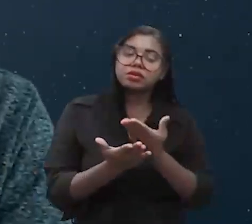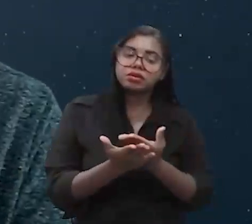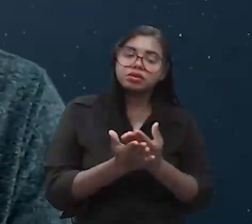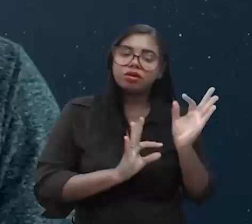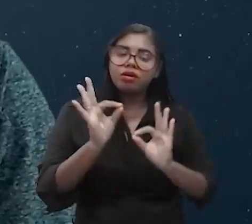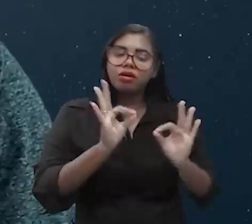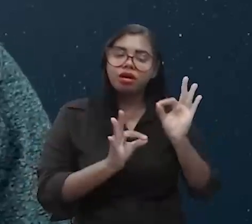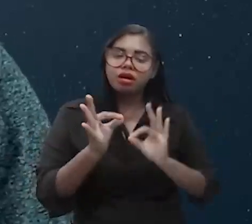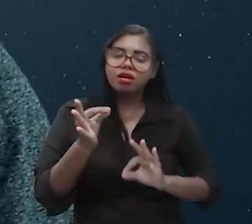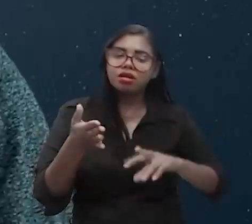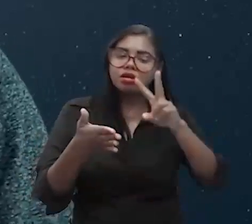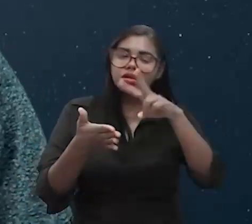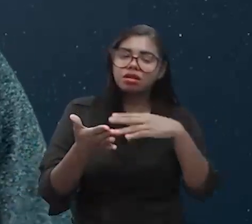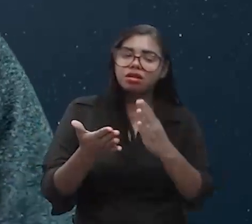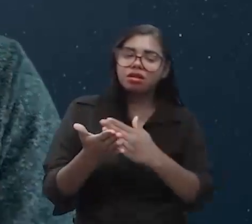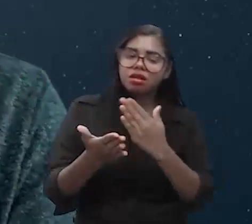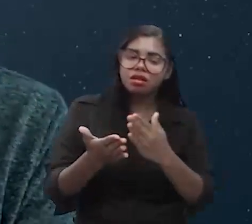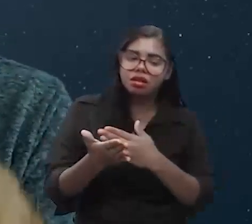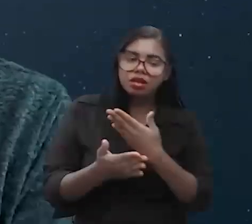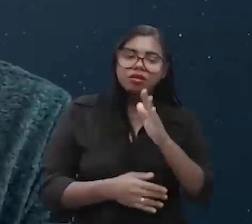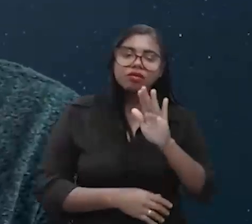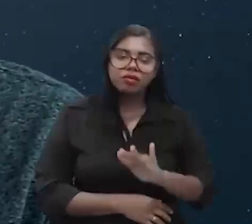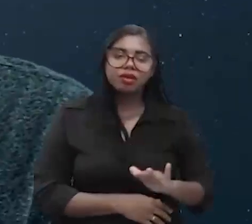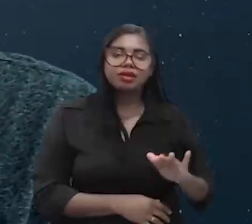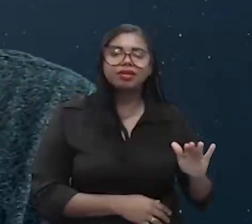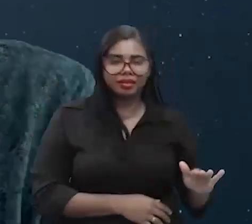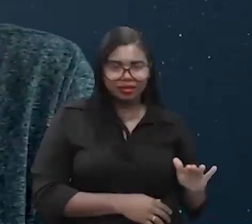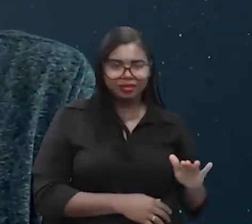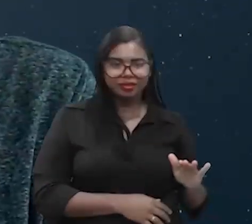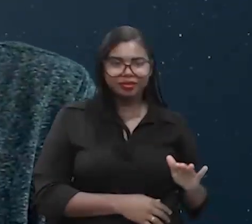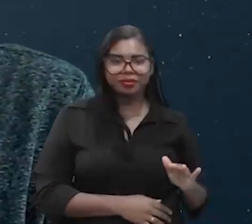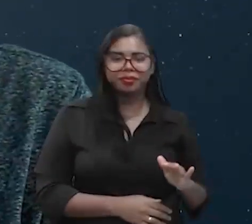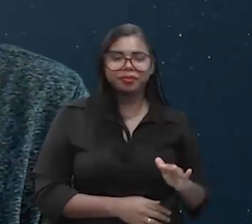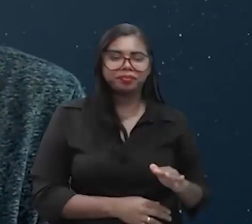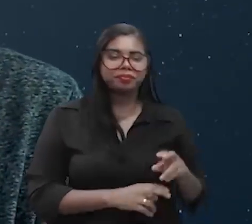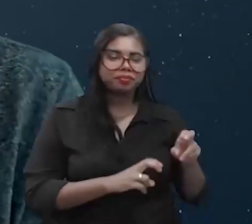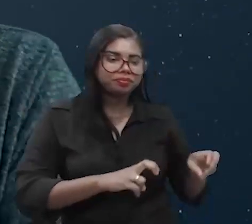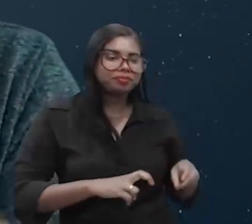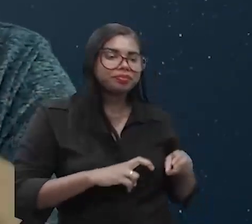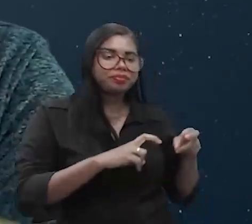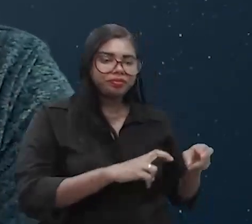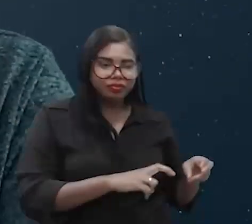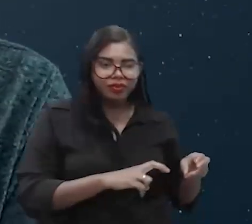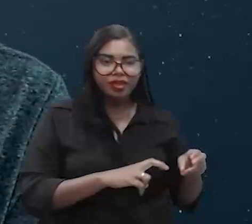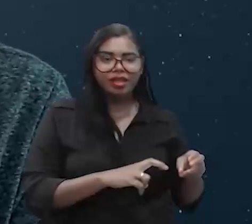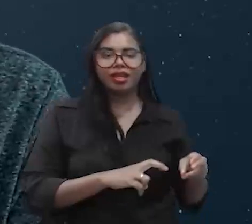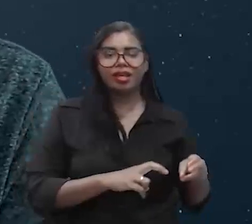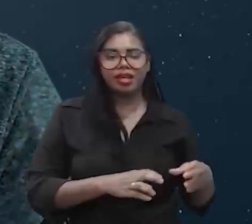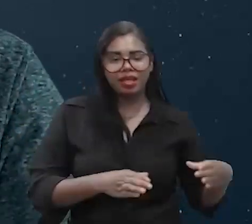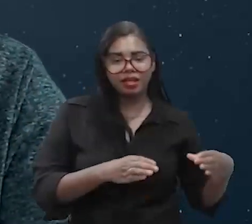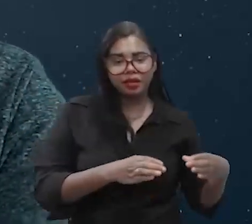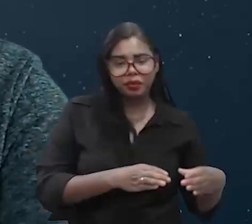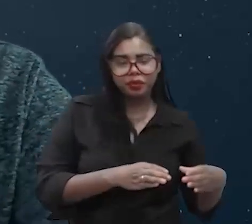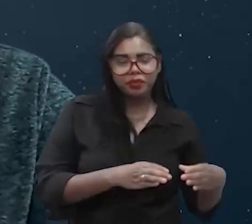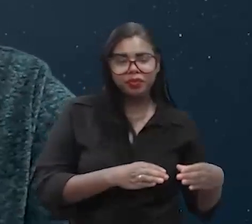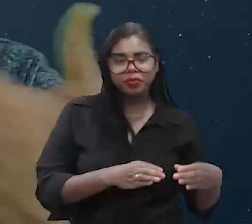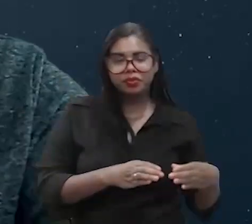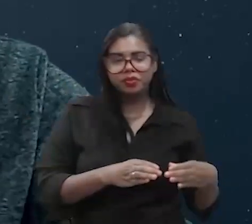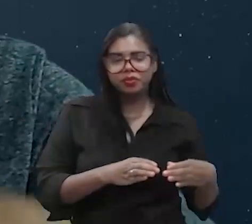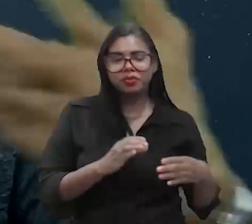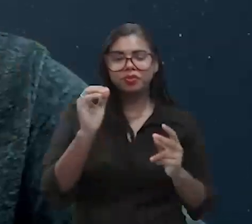obra, que é o Sítio do Pica-Pau Amarelo, que ainda hoje é uma grande obra e que educa as crianças, né?